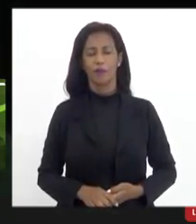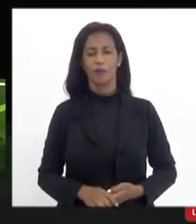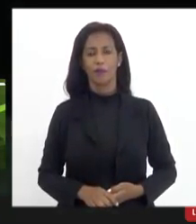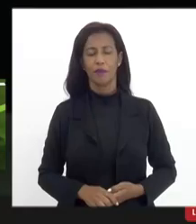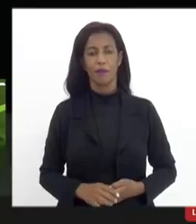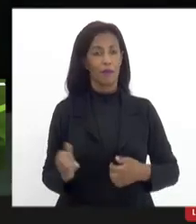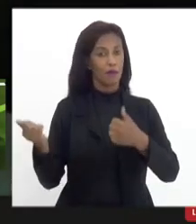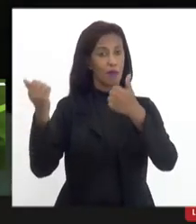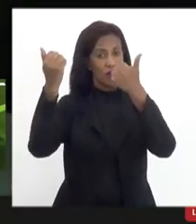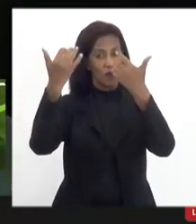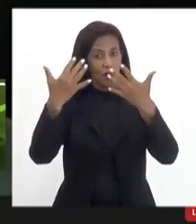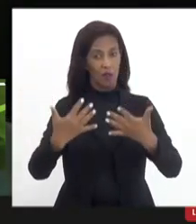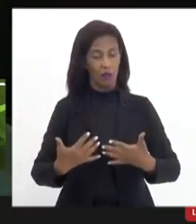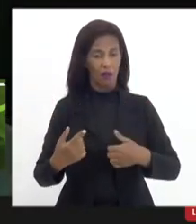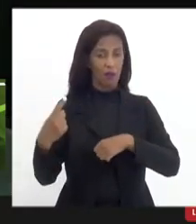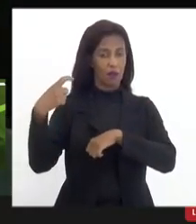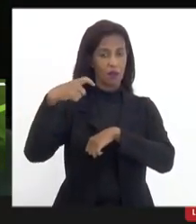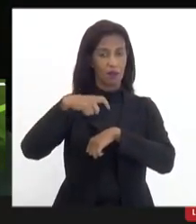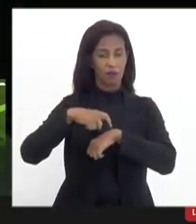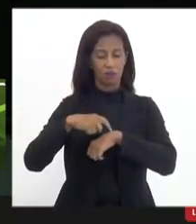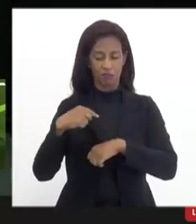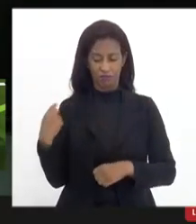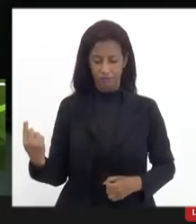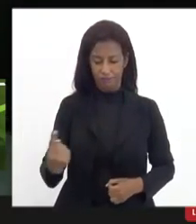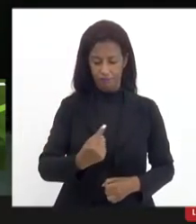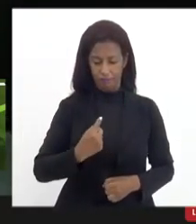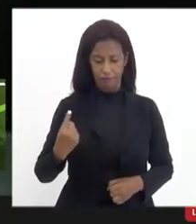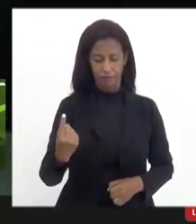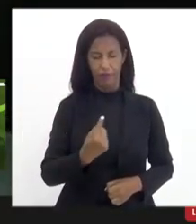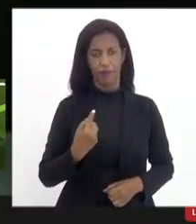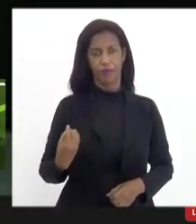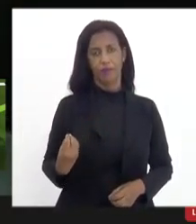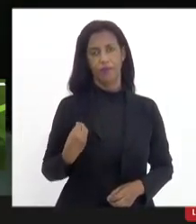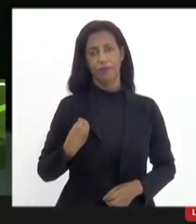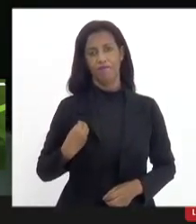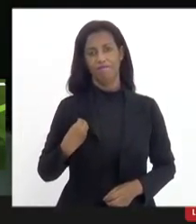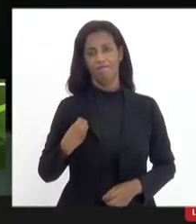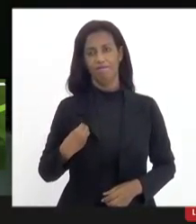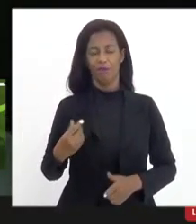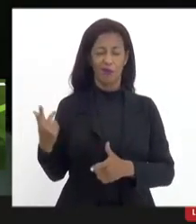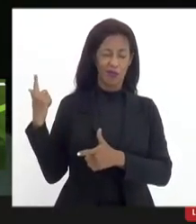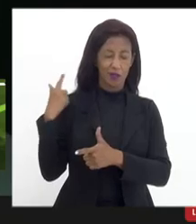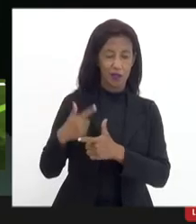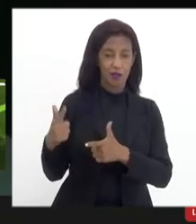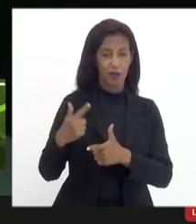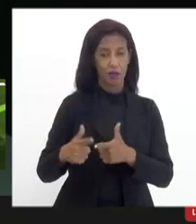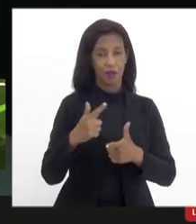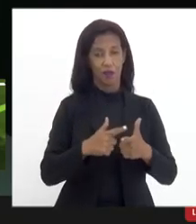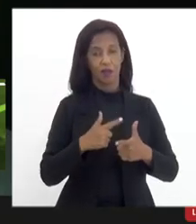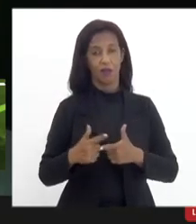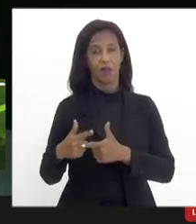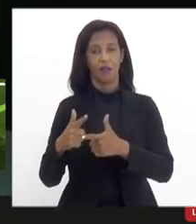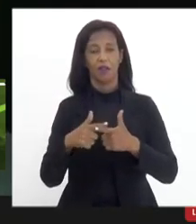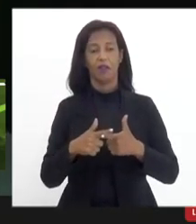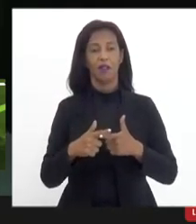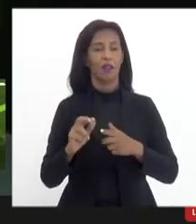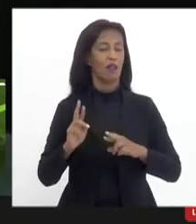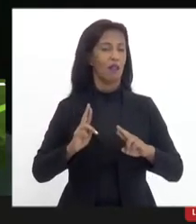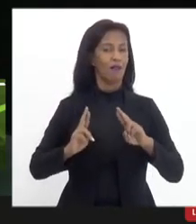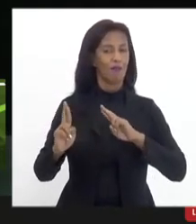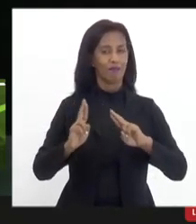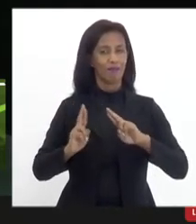neste momento, nós estamos passando por grandes provações em